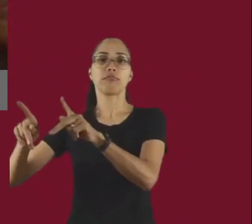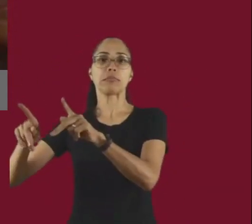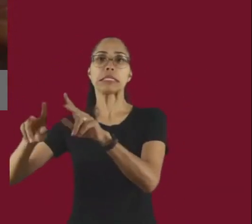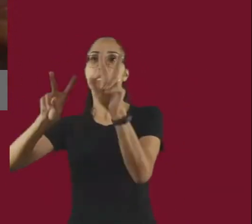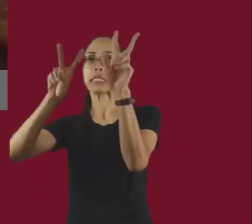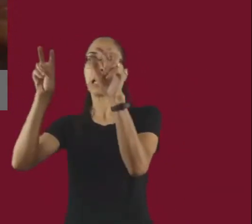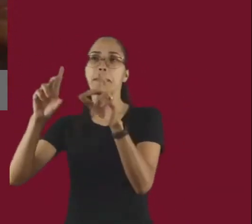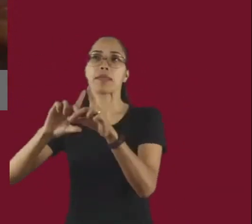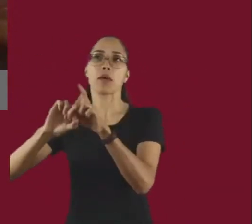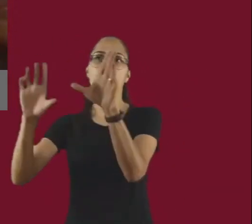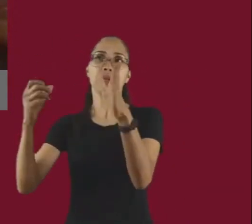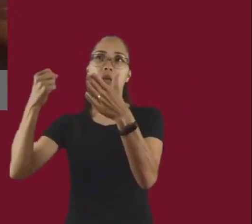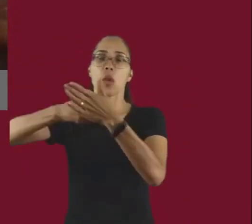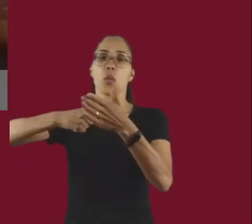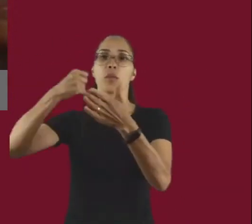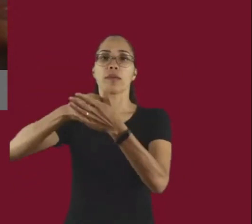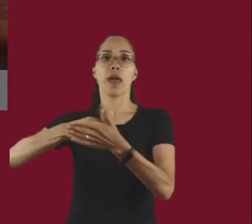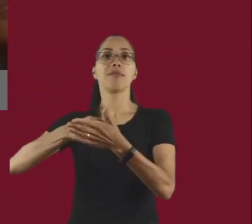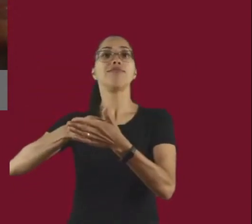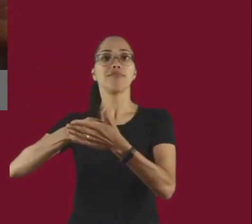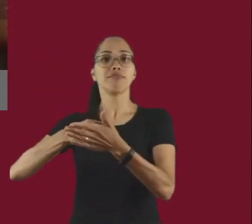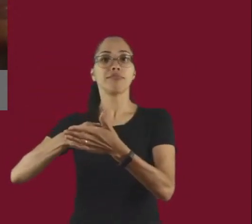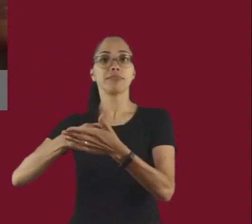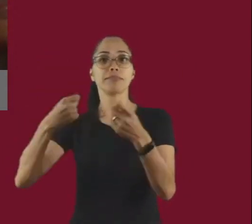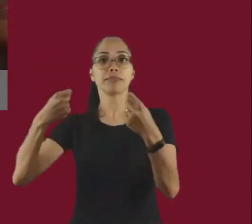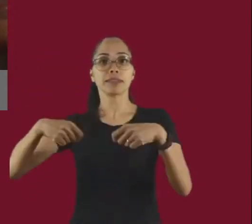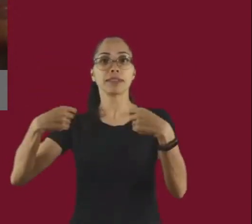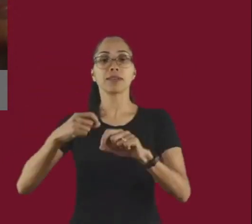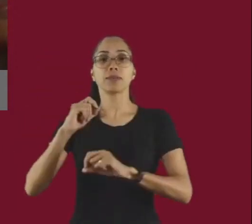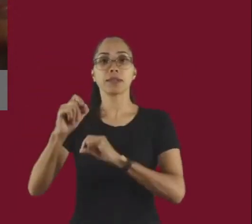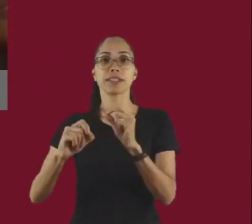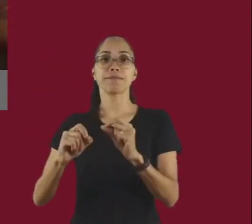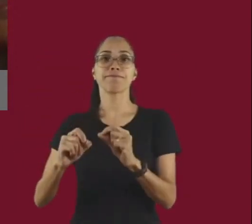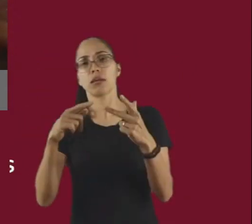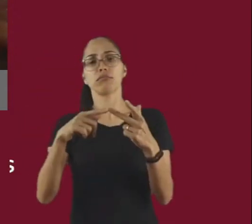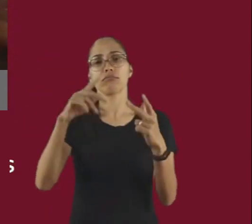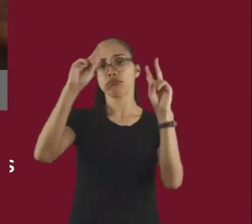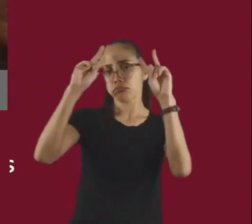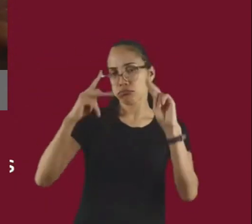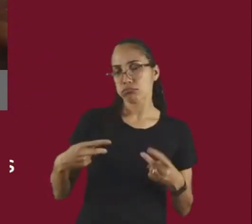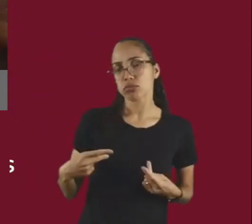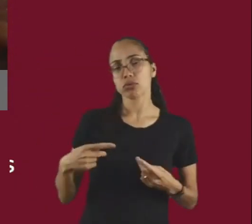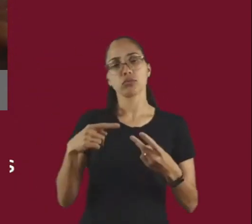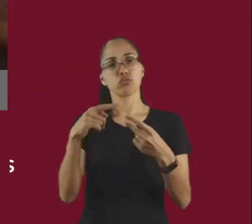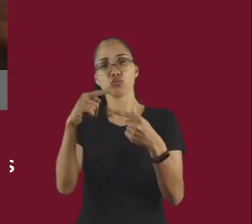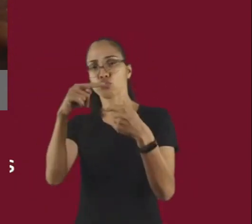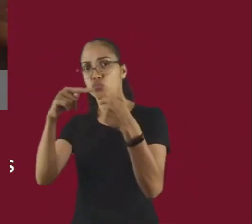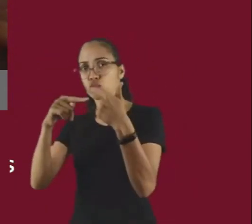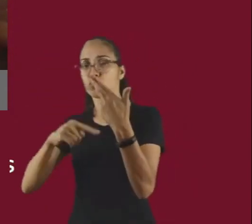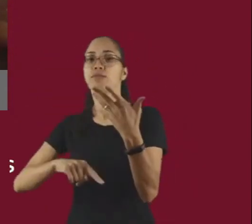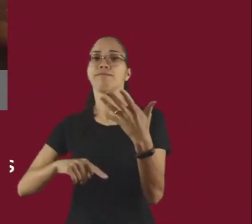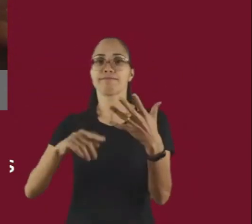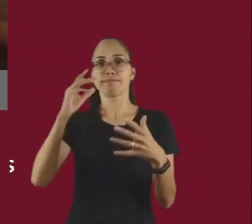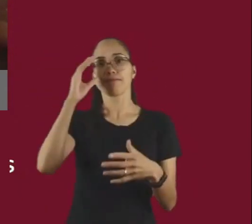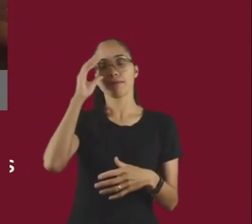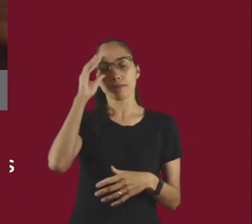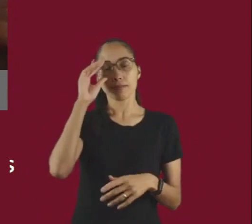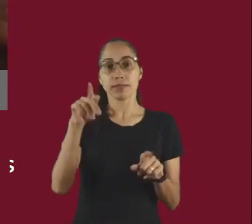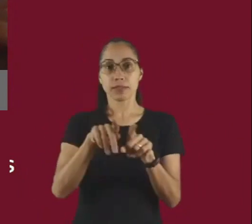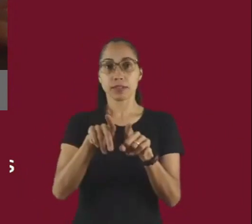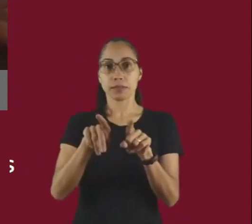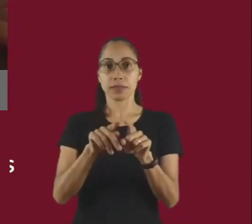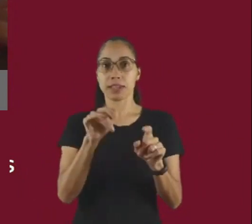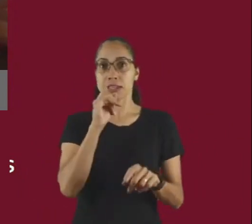nenhum sentido que a democracia não abarque as outras espécies. Né? Em Suma Uma, né, que é a plataforma